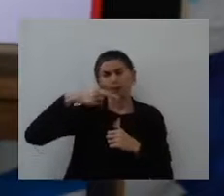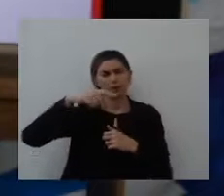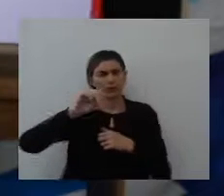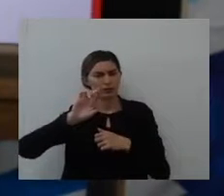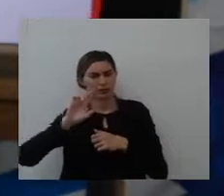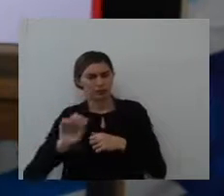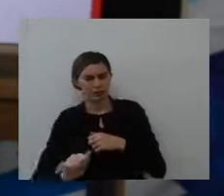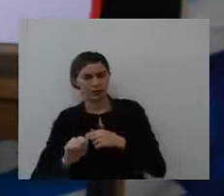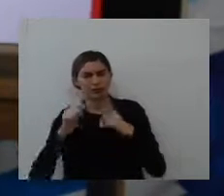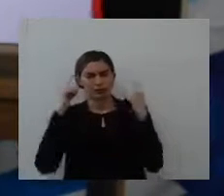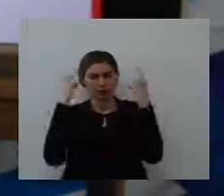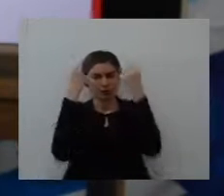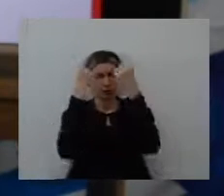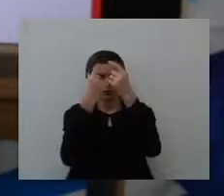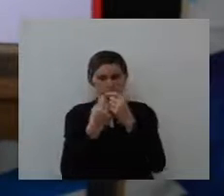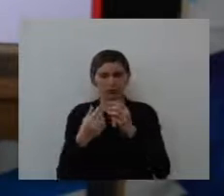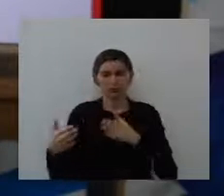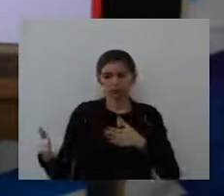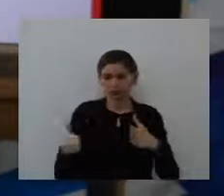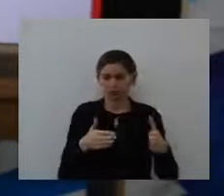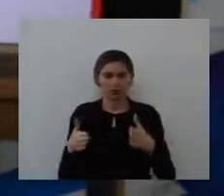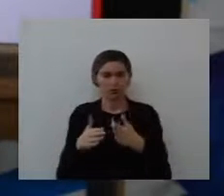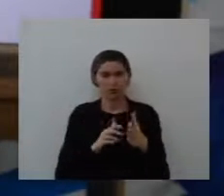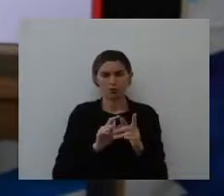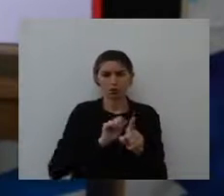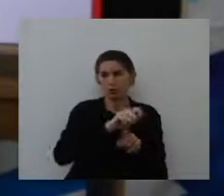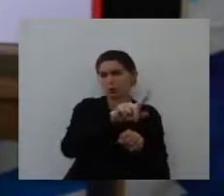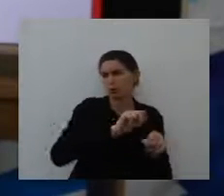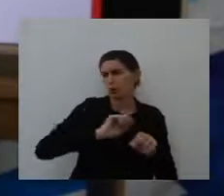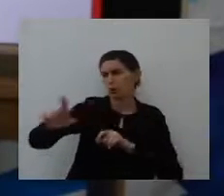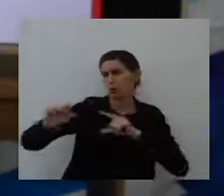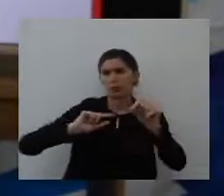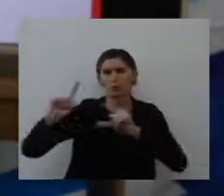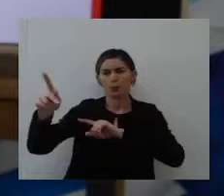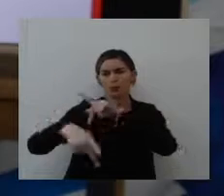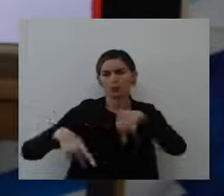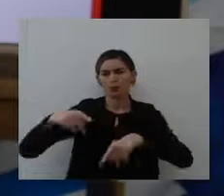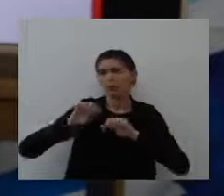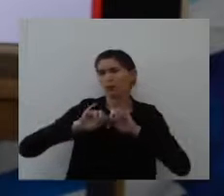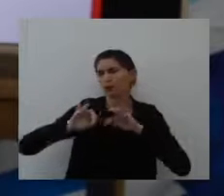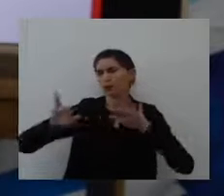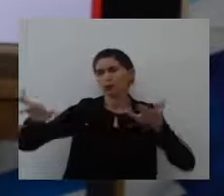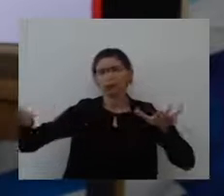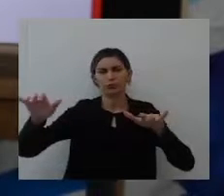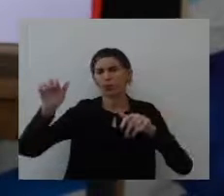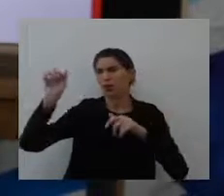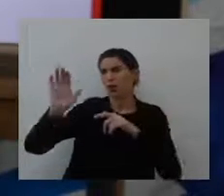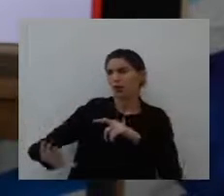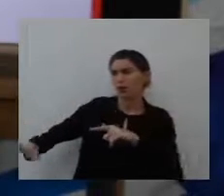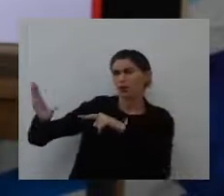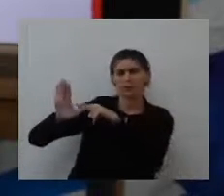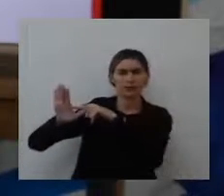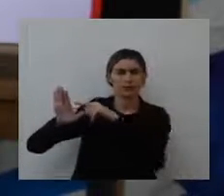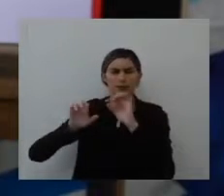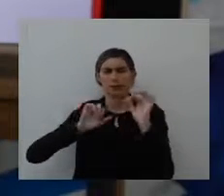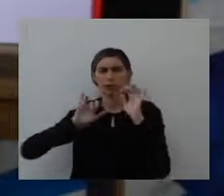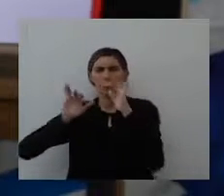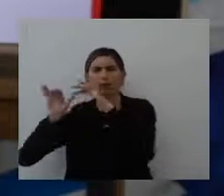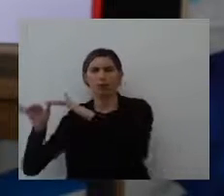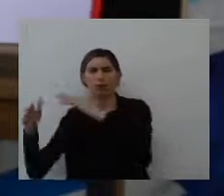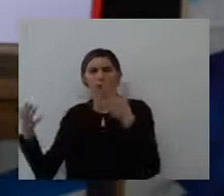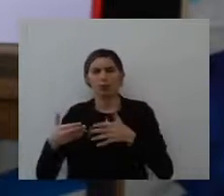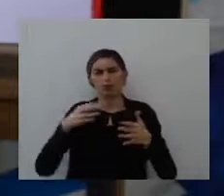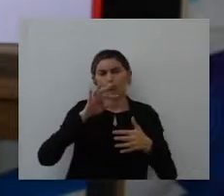é graças a essa expulsão do povo rumo à região conhecida como Ásia Menor, equivale hoje à